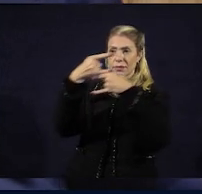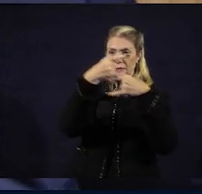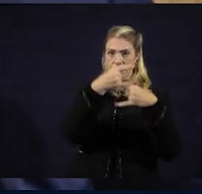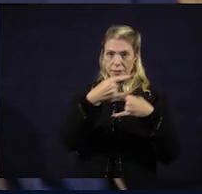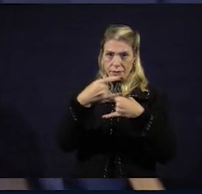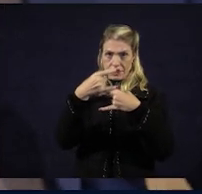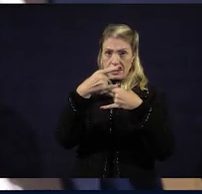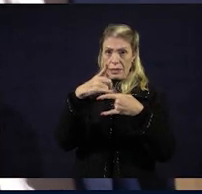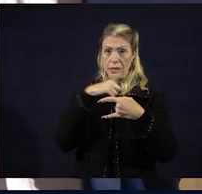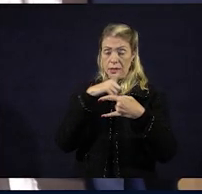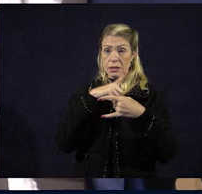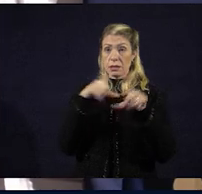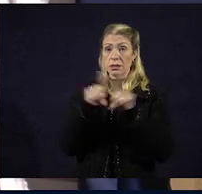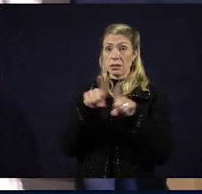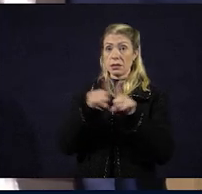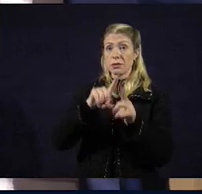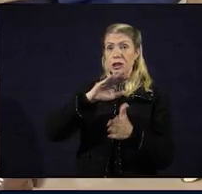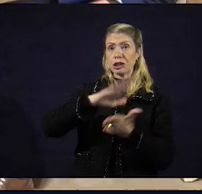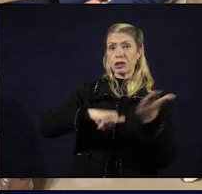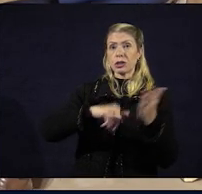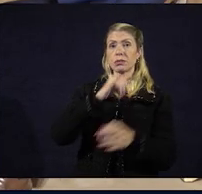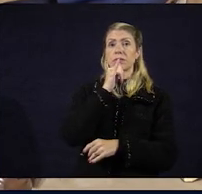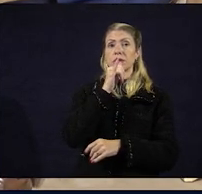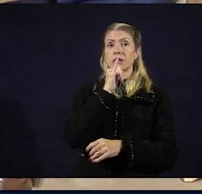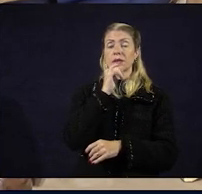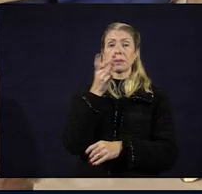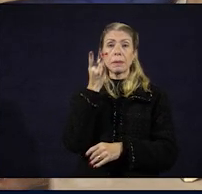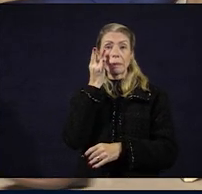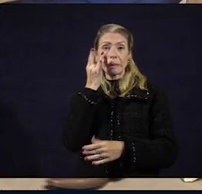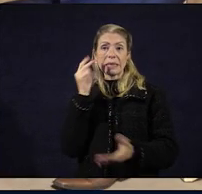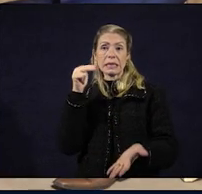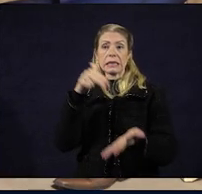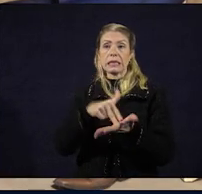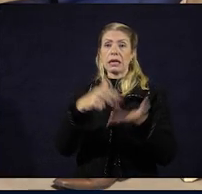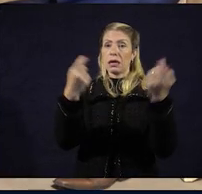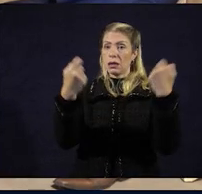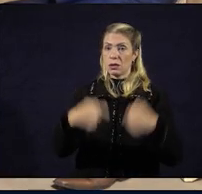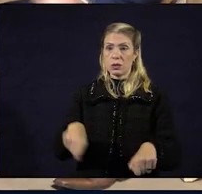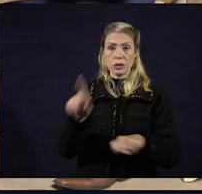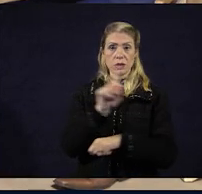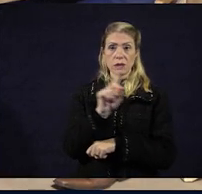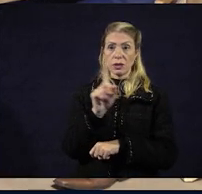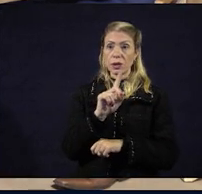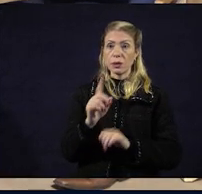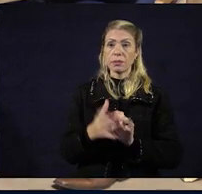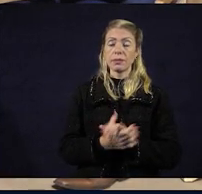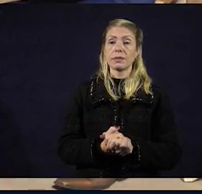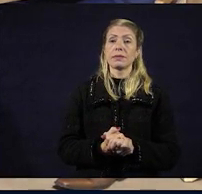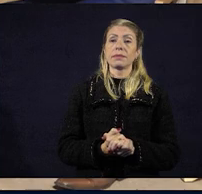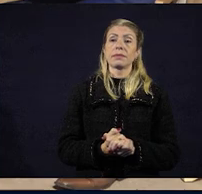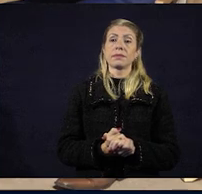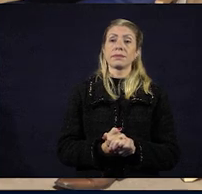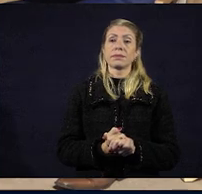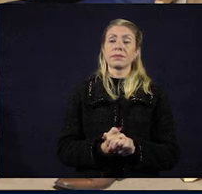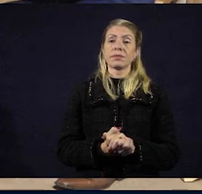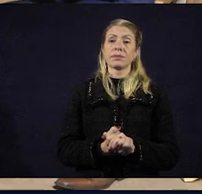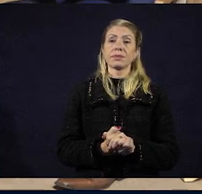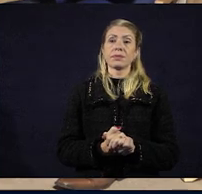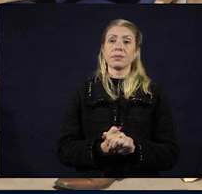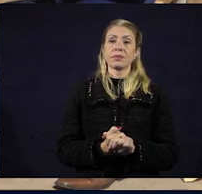tirou aquele paradigma também do show presencial que é uma muitas vezes eu concordo que o